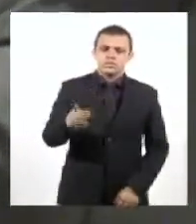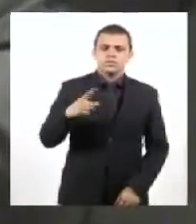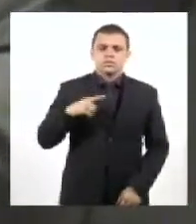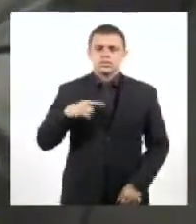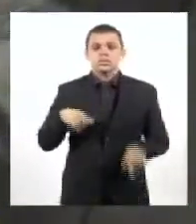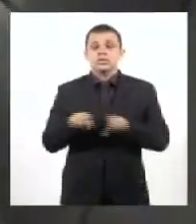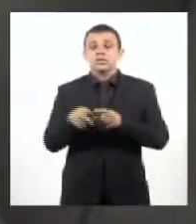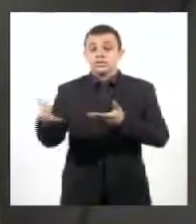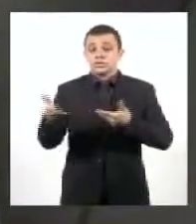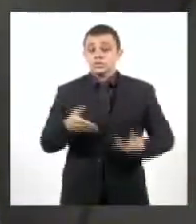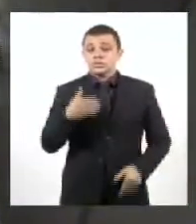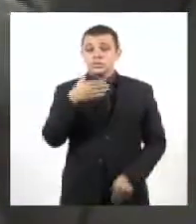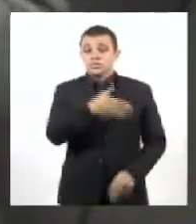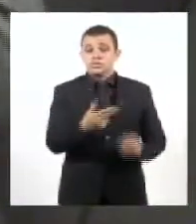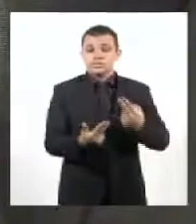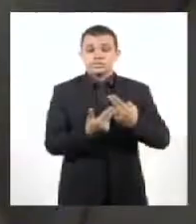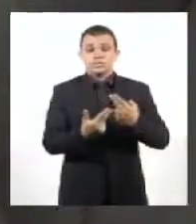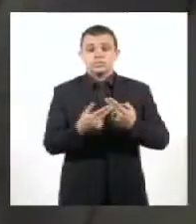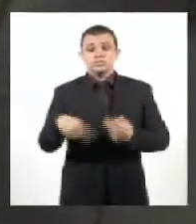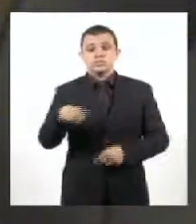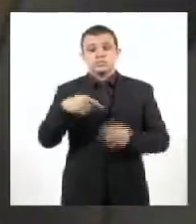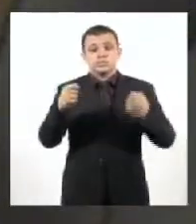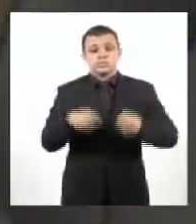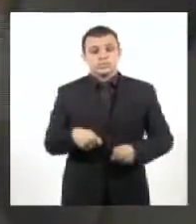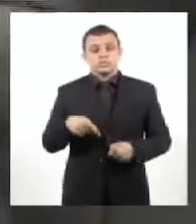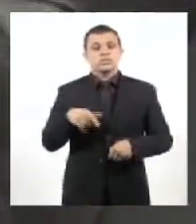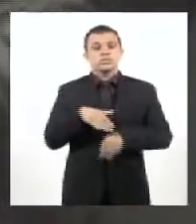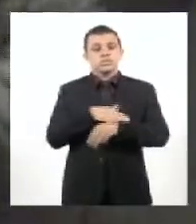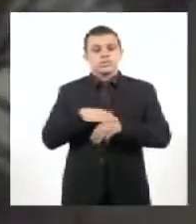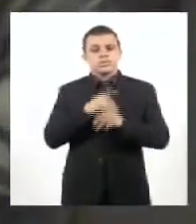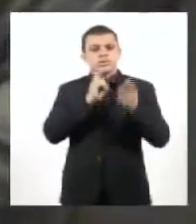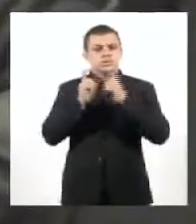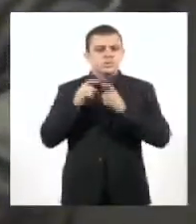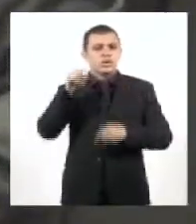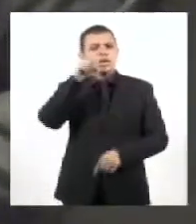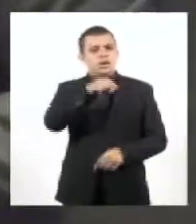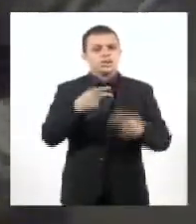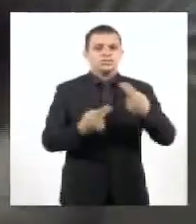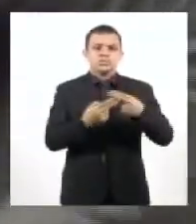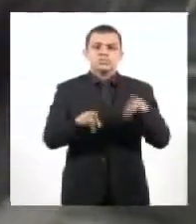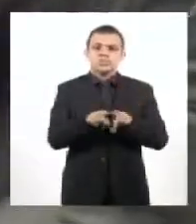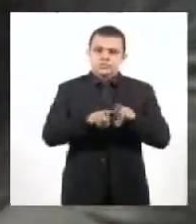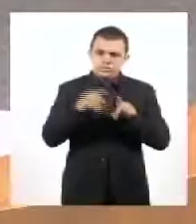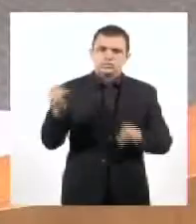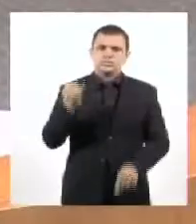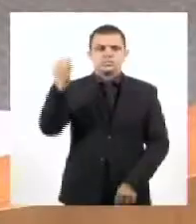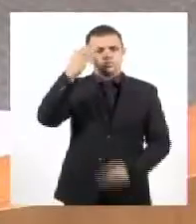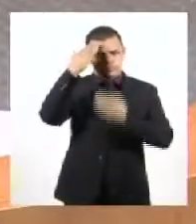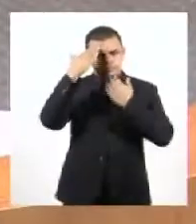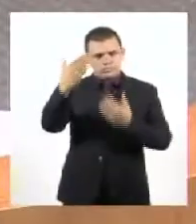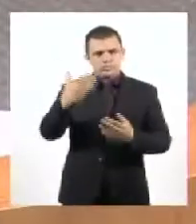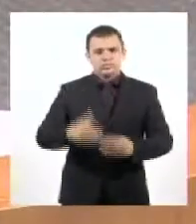Timon, para a gente poder fazer esse debate lá também, Timon, porque ele é muito importante. Muito obrigado.